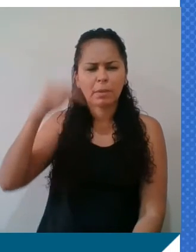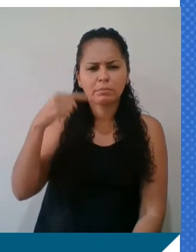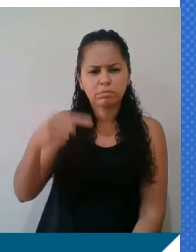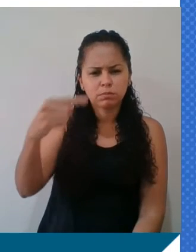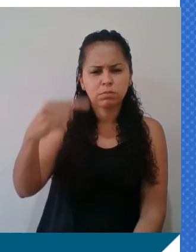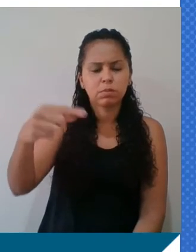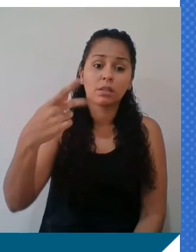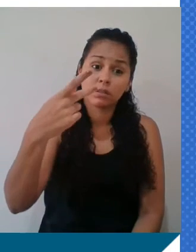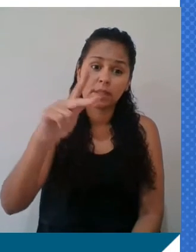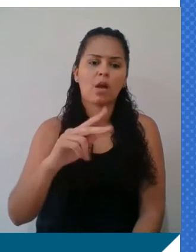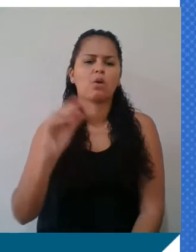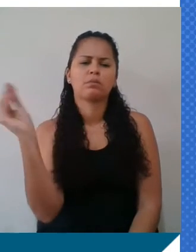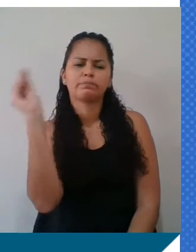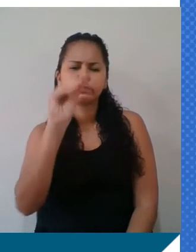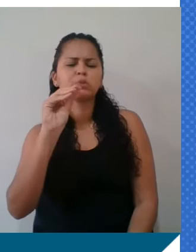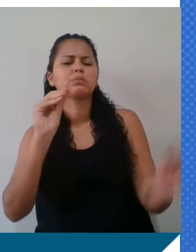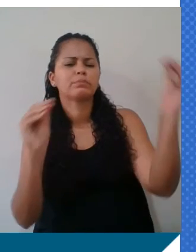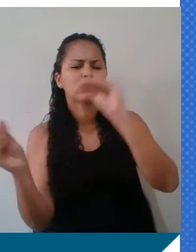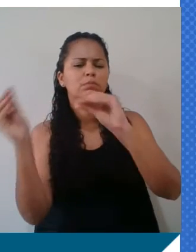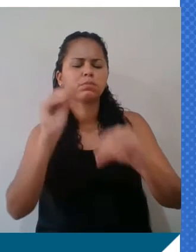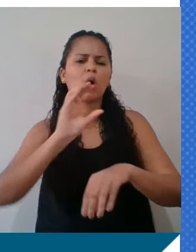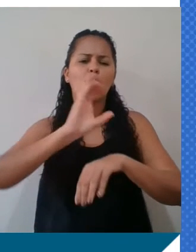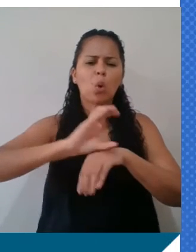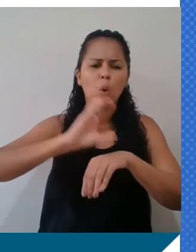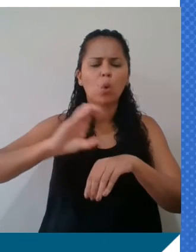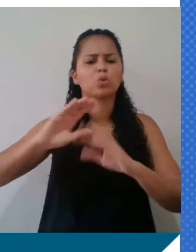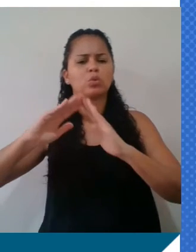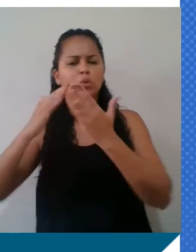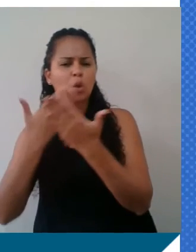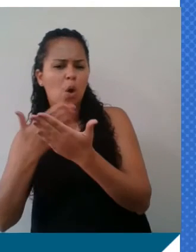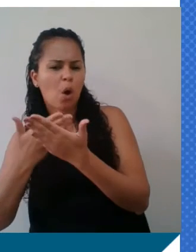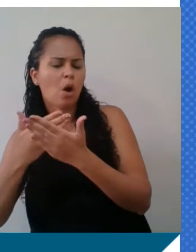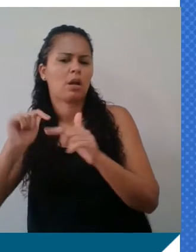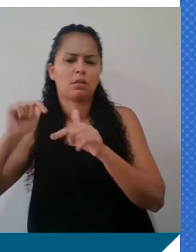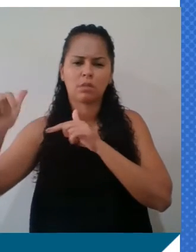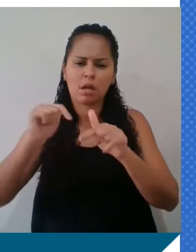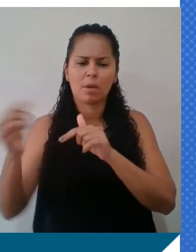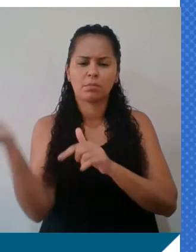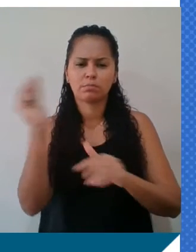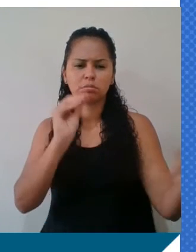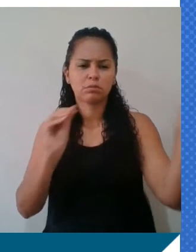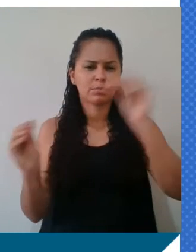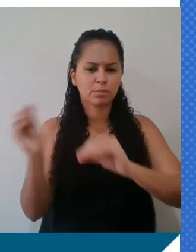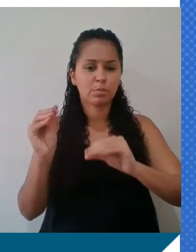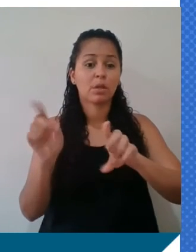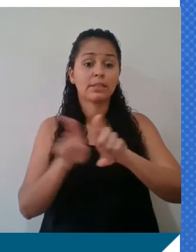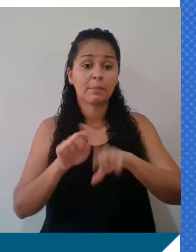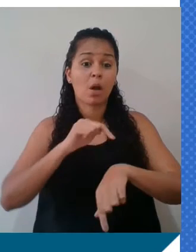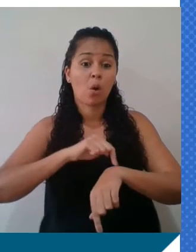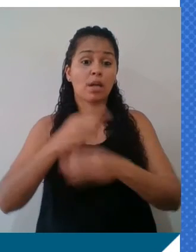rotina, né, desde o seu curso, seu colégio, seu trabalho, e dentro desses espaços vazios você vai botar, então, seus horários de